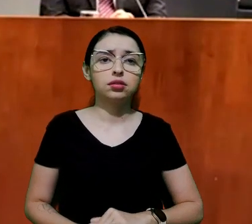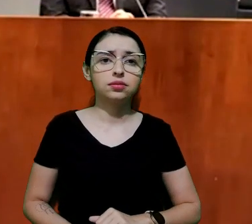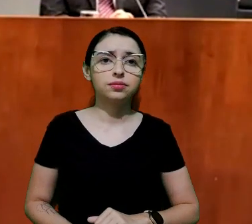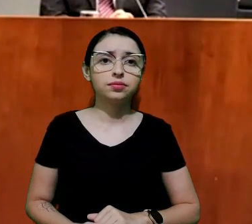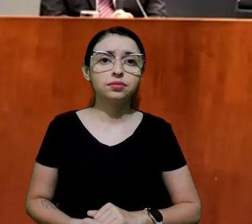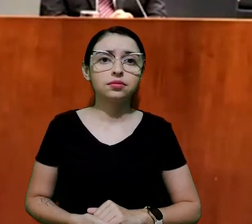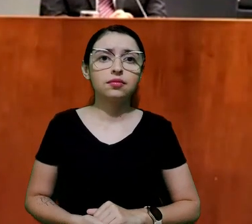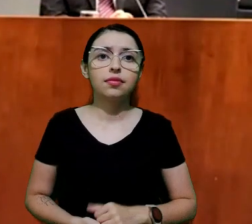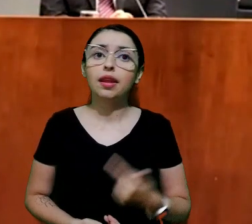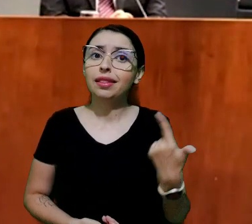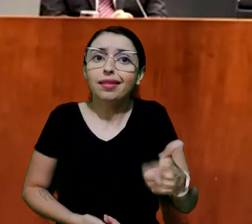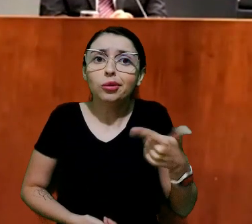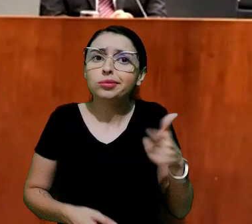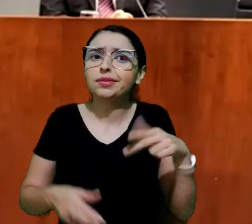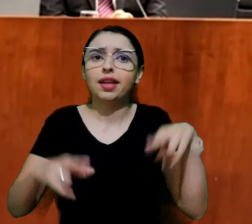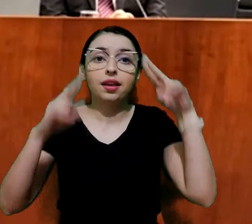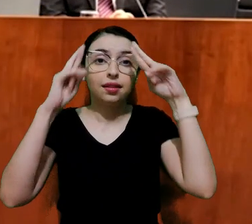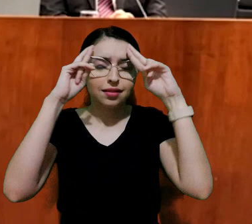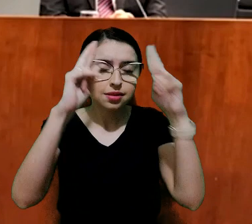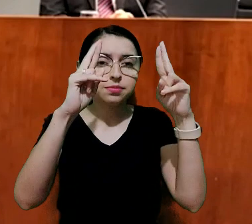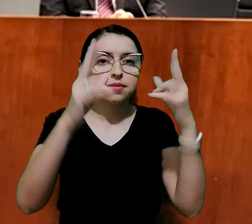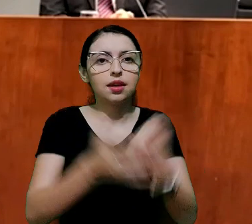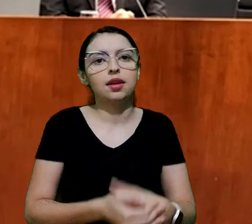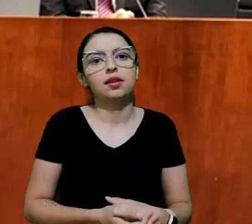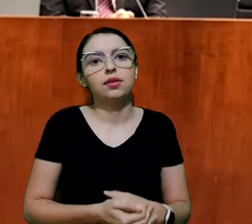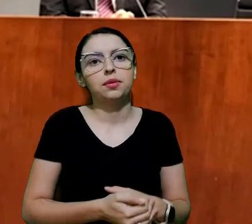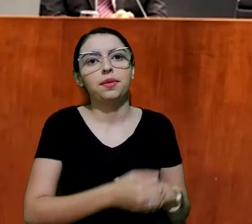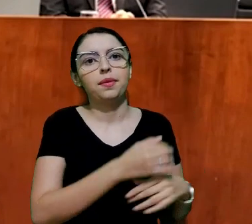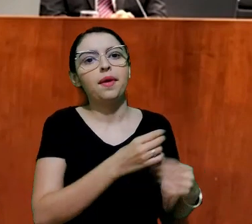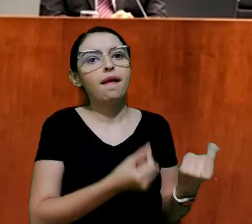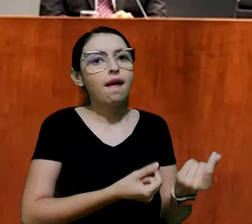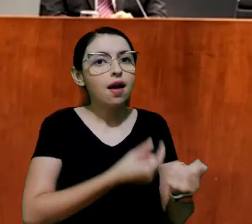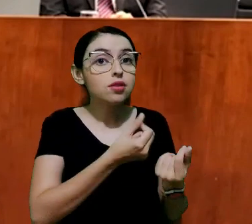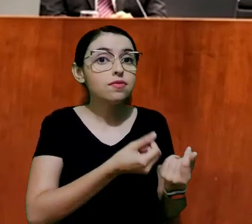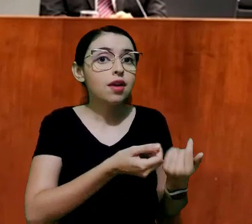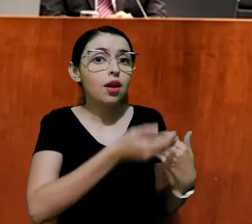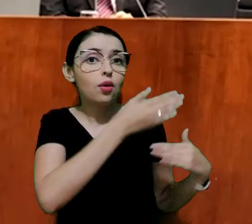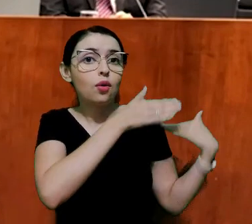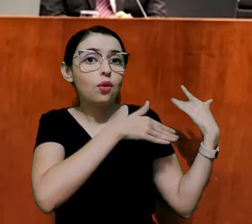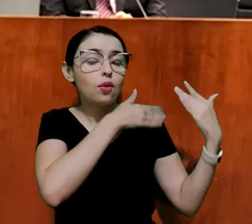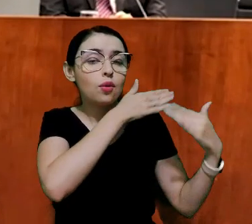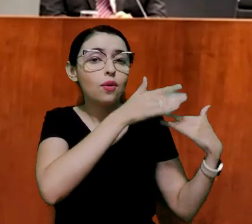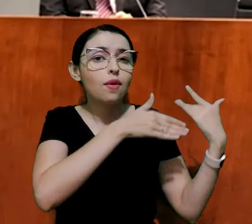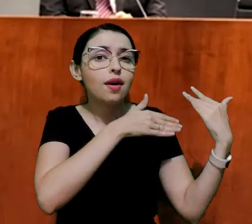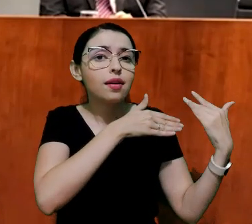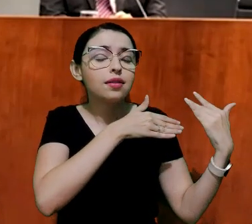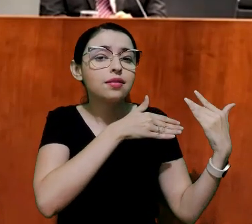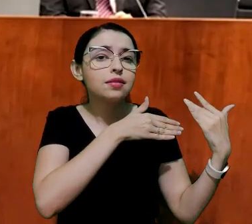não respeitamos a herança de quem, às vezes,